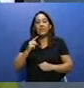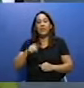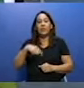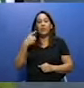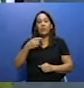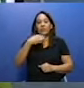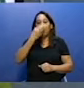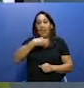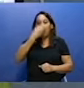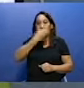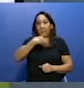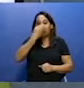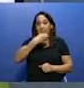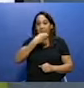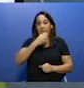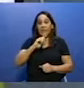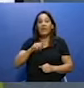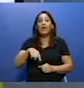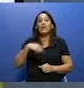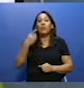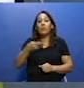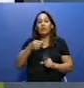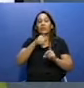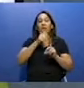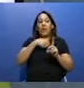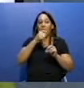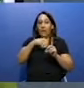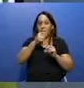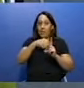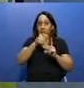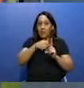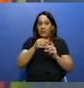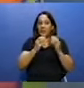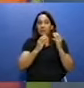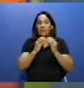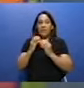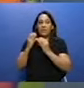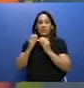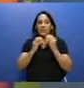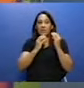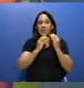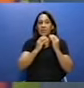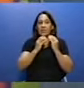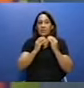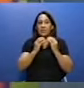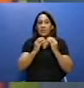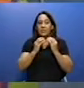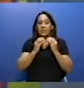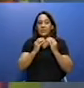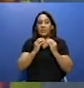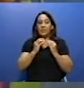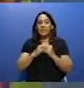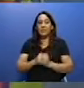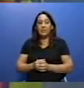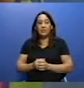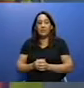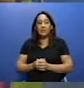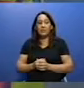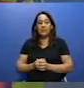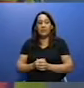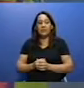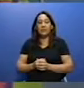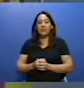maçã. Não vai repetir? Banana, melancia. Olha aqui, eu parei na